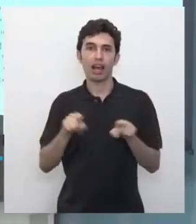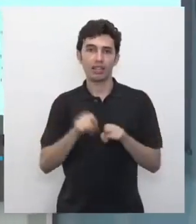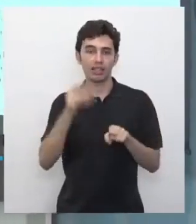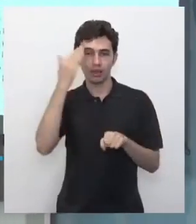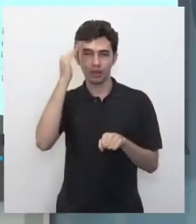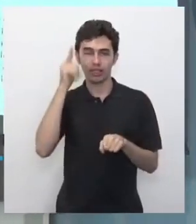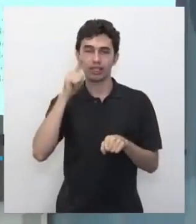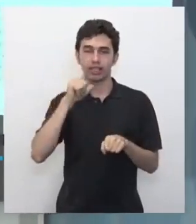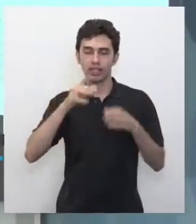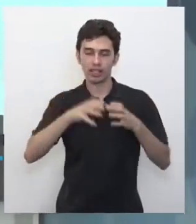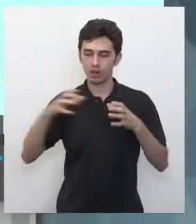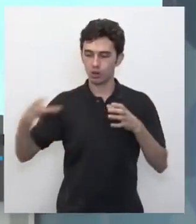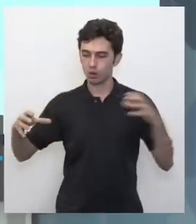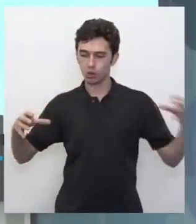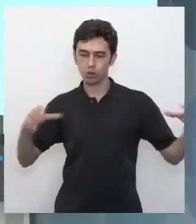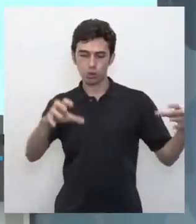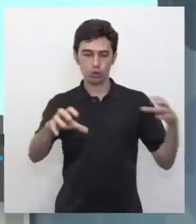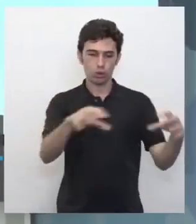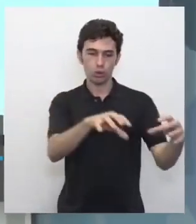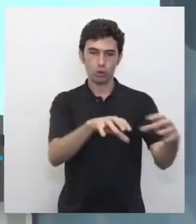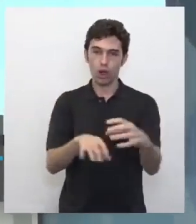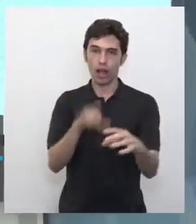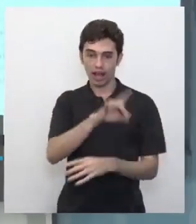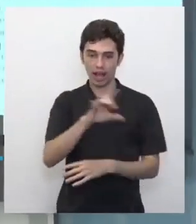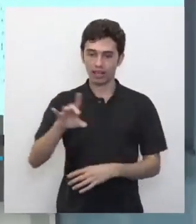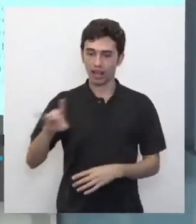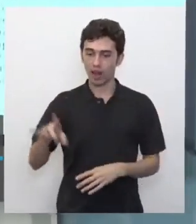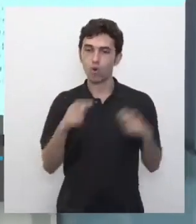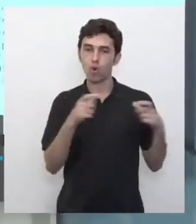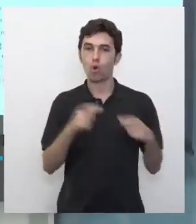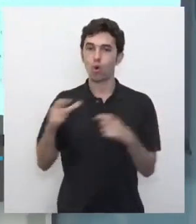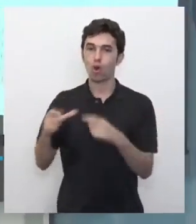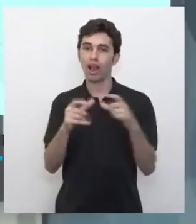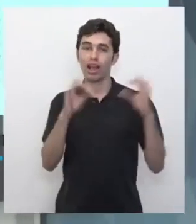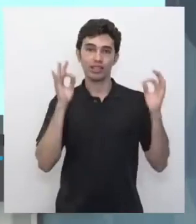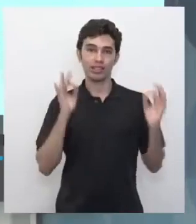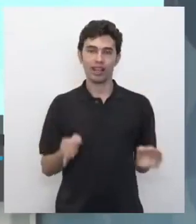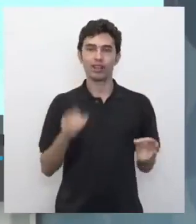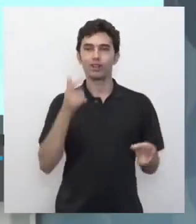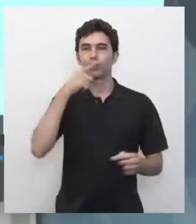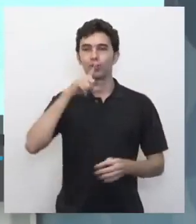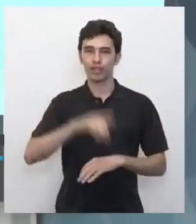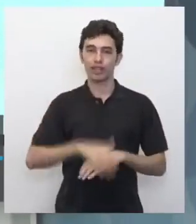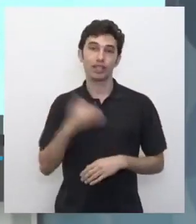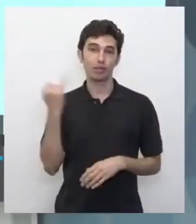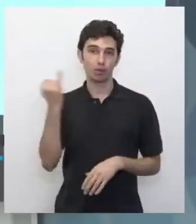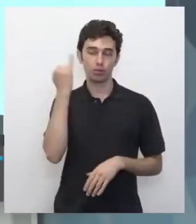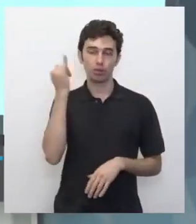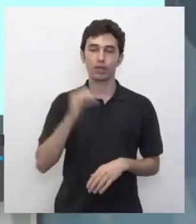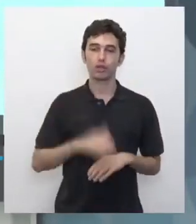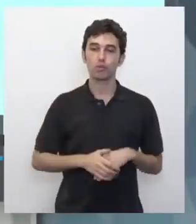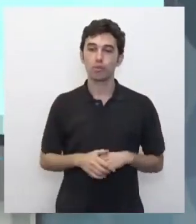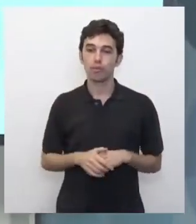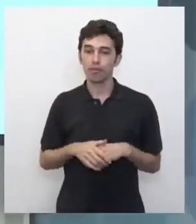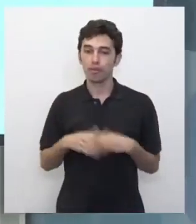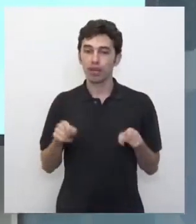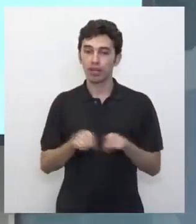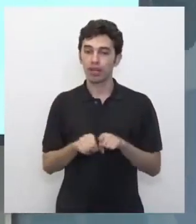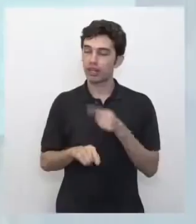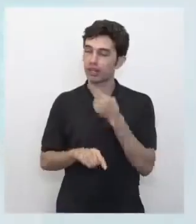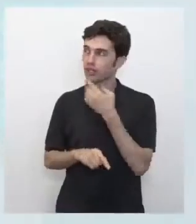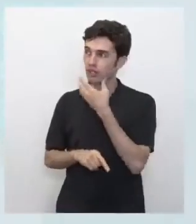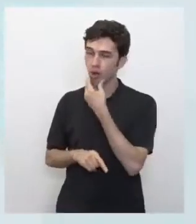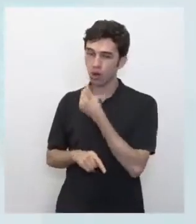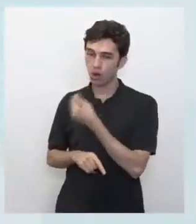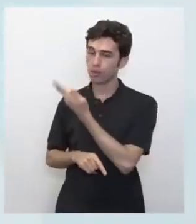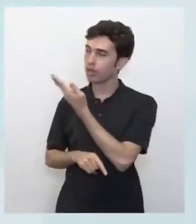noção de quinesfera é a primeira coisa que é super importante para um dançarino, tá bom? E aí, gente, o Rudolf Laban, ele cria esse sistema